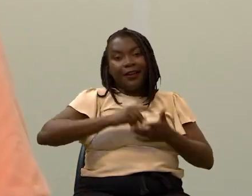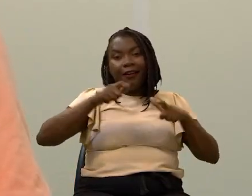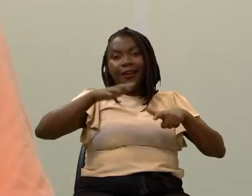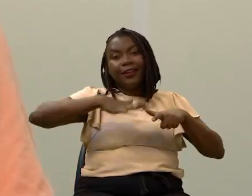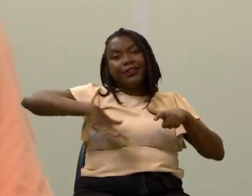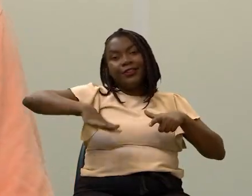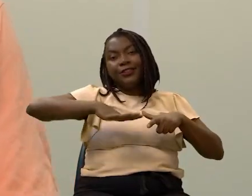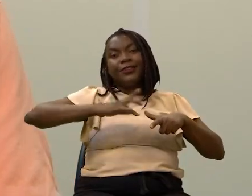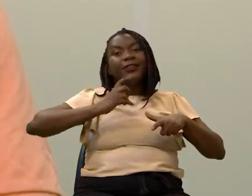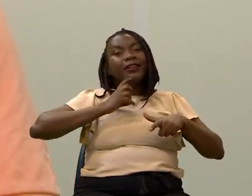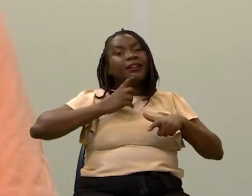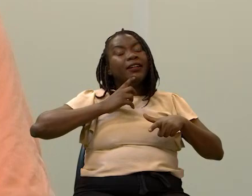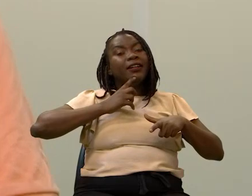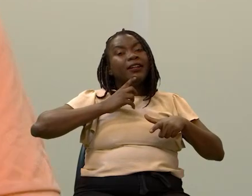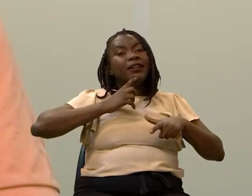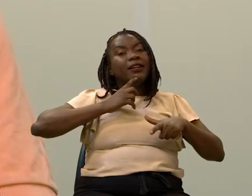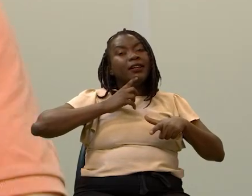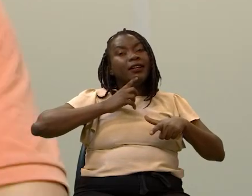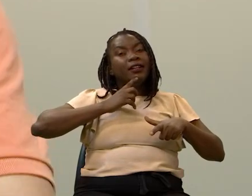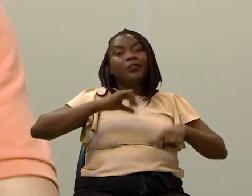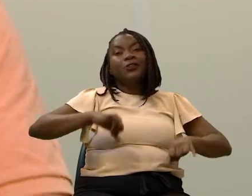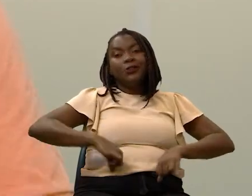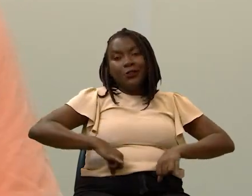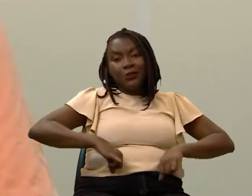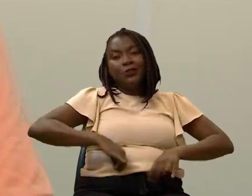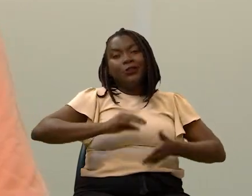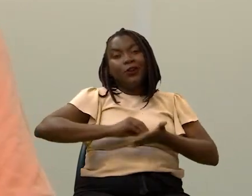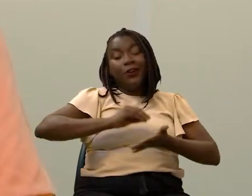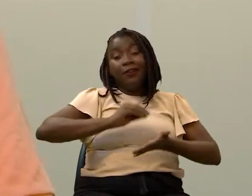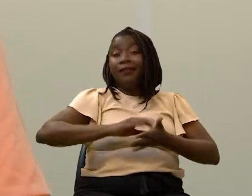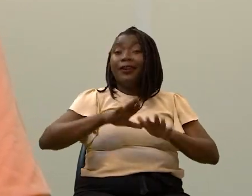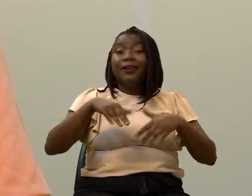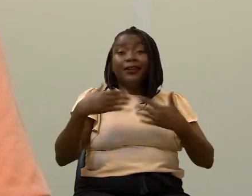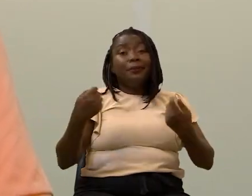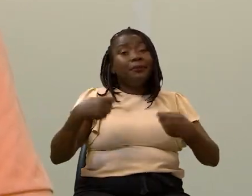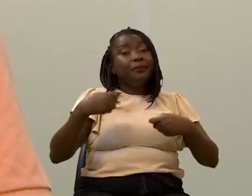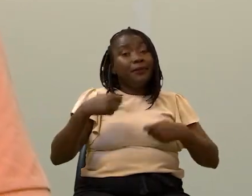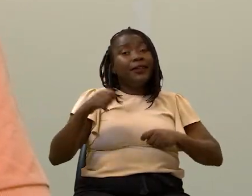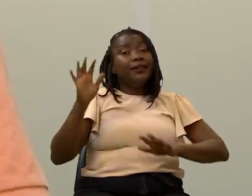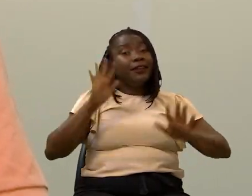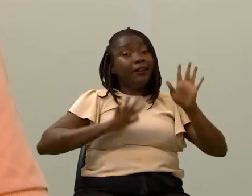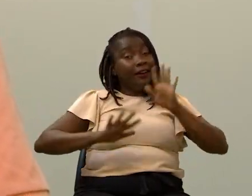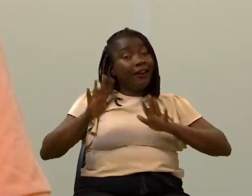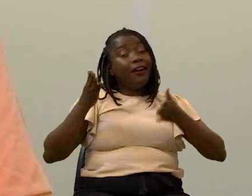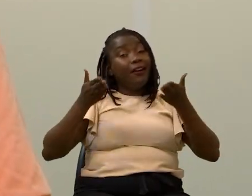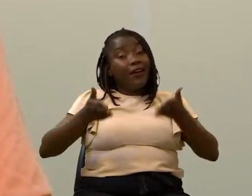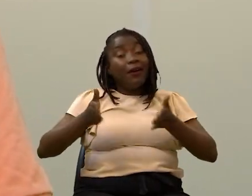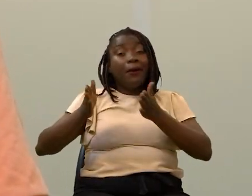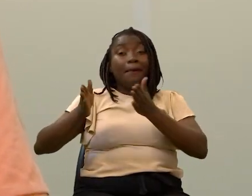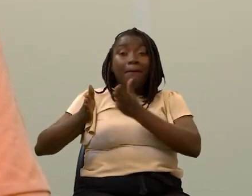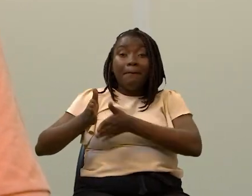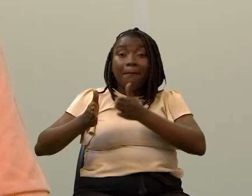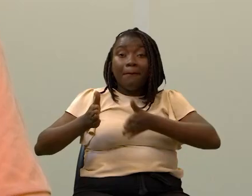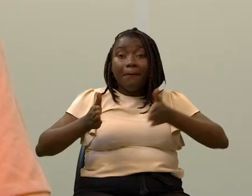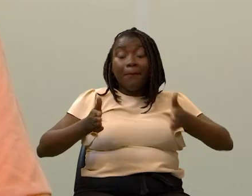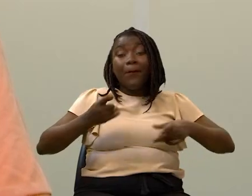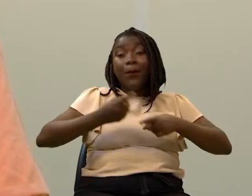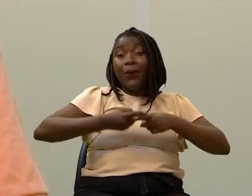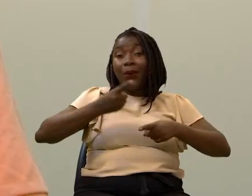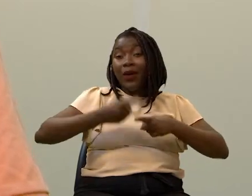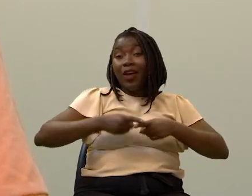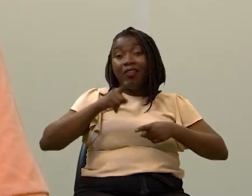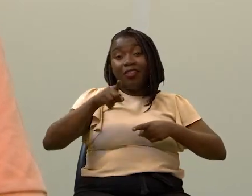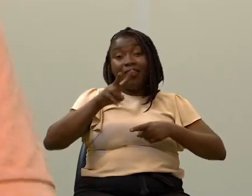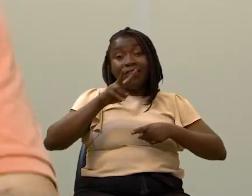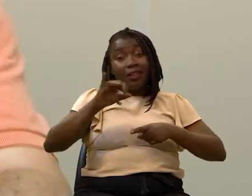tem. A região de Campinas ela tem sofre dessa carência. Então, precisa tomar muito cuidado com isso para